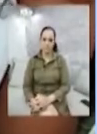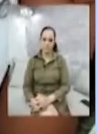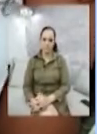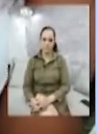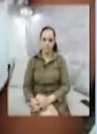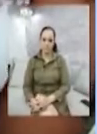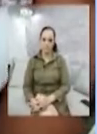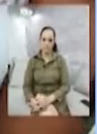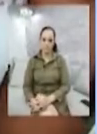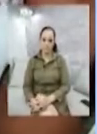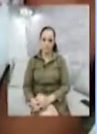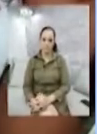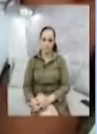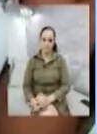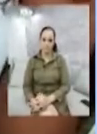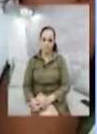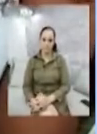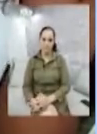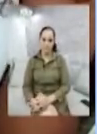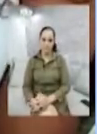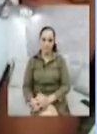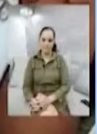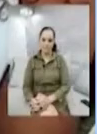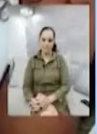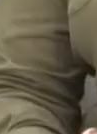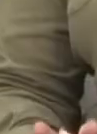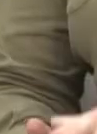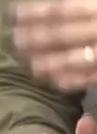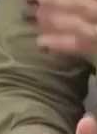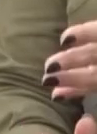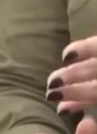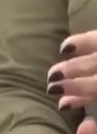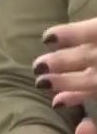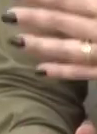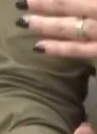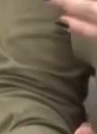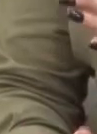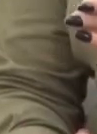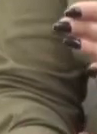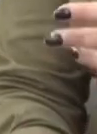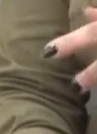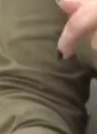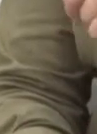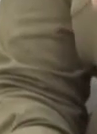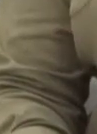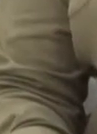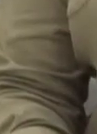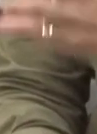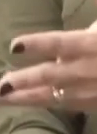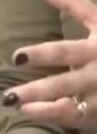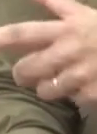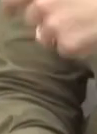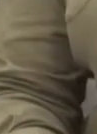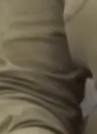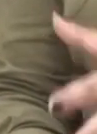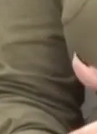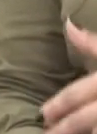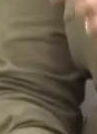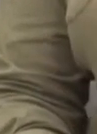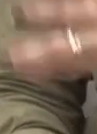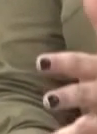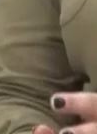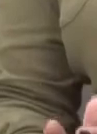Então, estou fazendo os atendimentos online desde a semana passada. Tá, e você atende as pessoas de quanto em quanto tempo? Elas teriam que ir até você